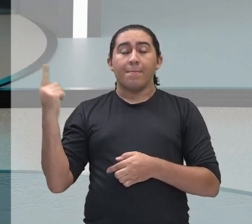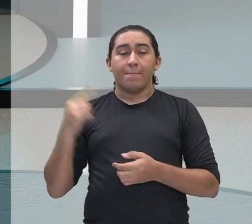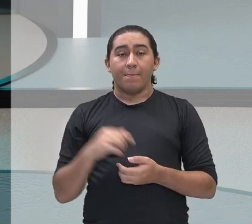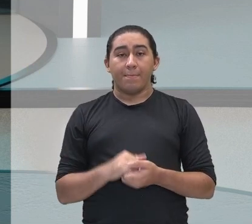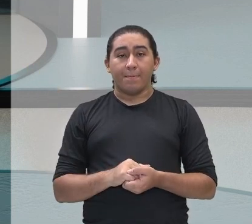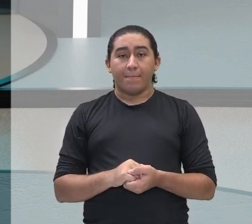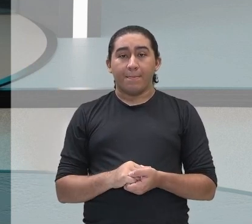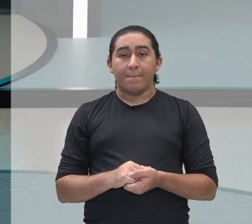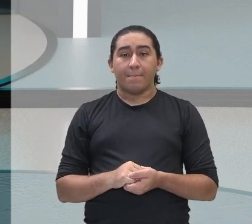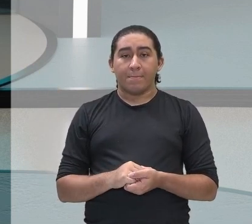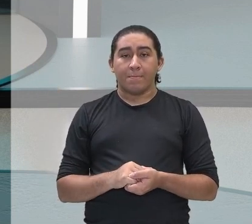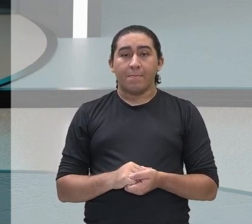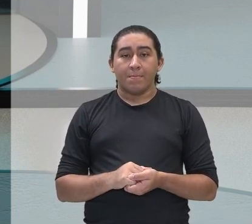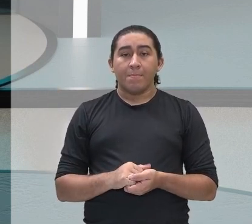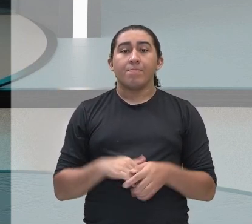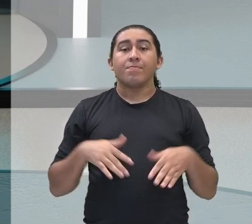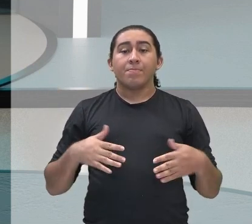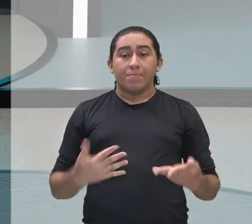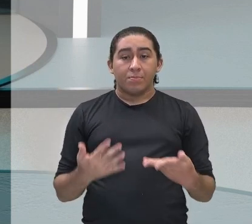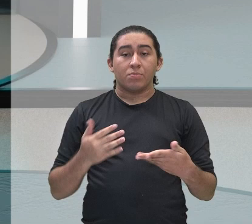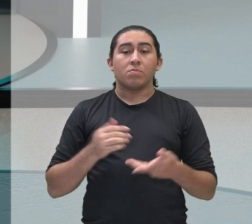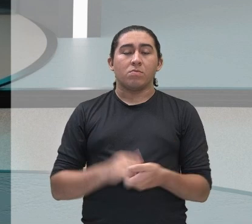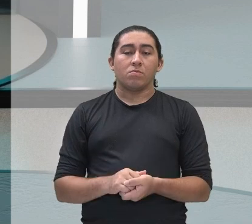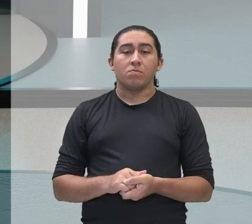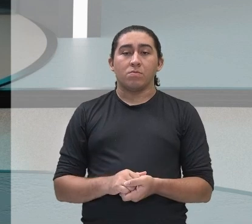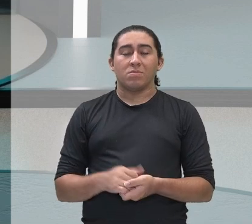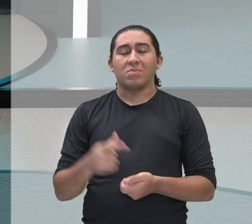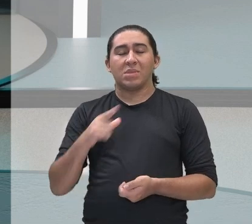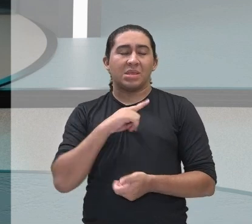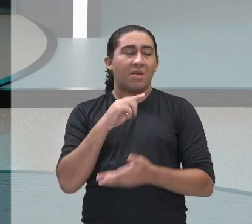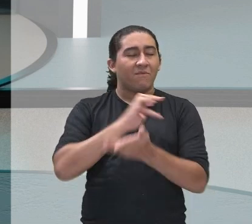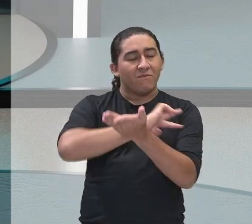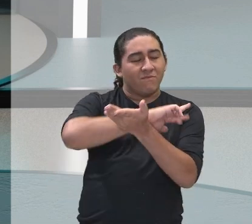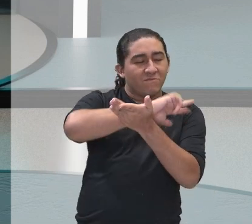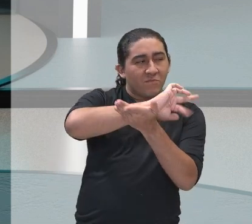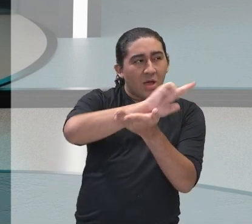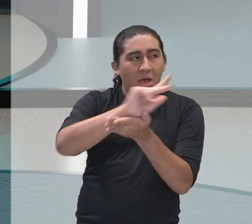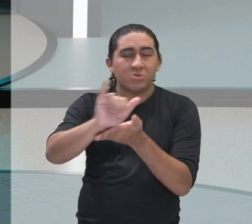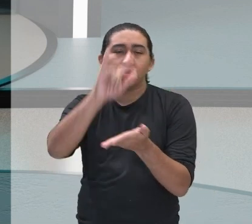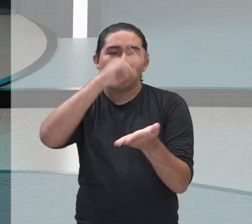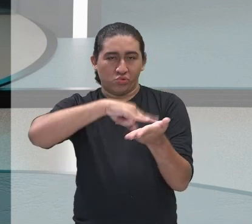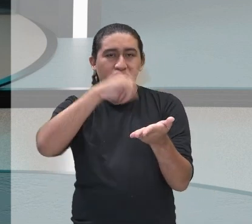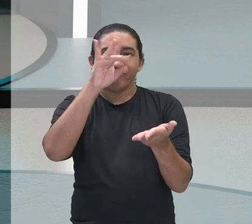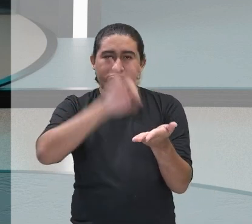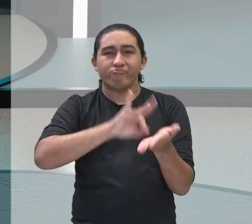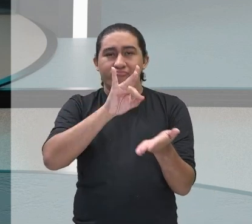Salvador. Então, nós temos aí uma infinidade de documentos, não é?